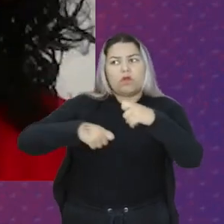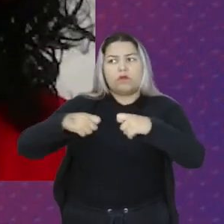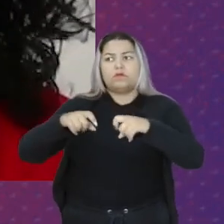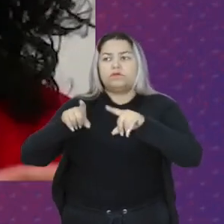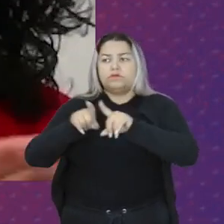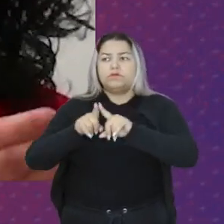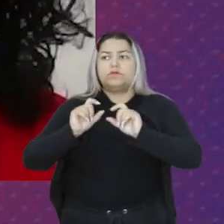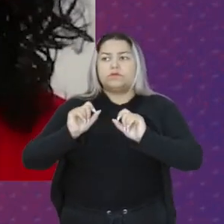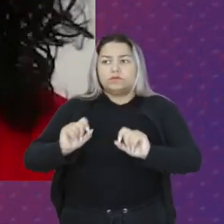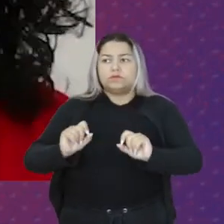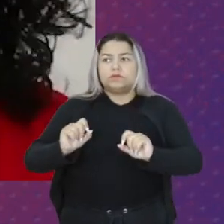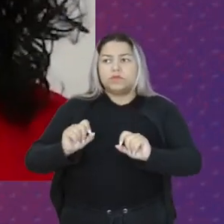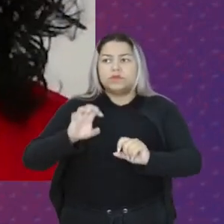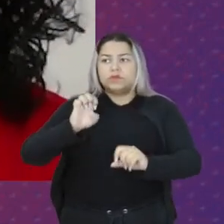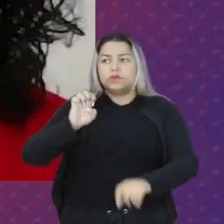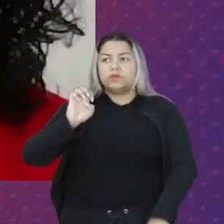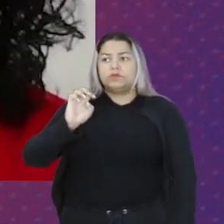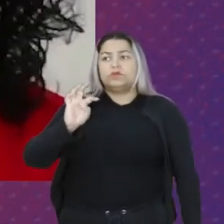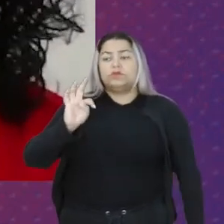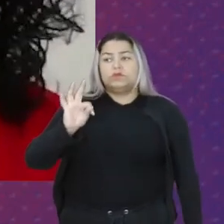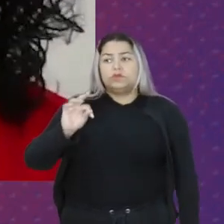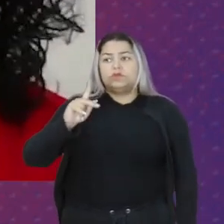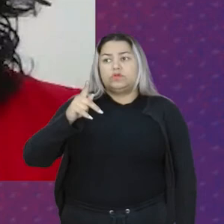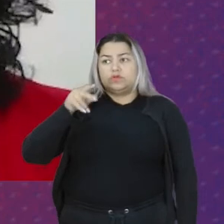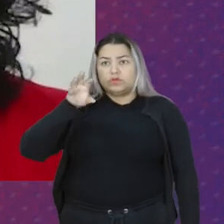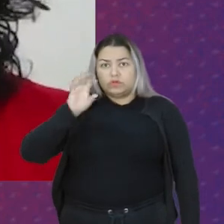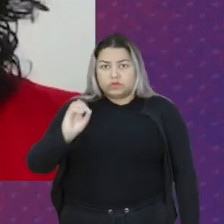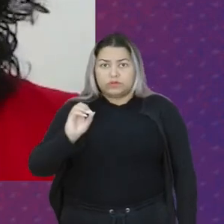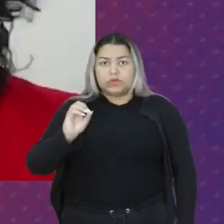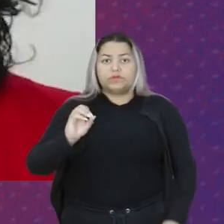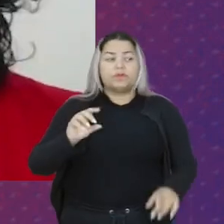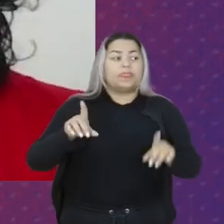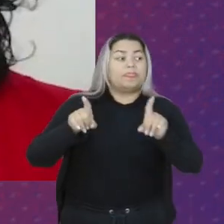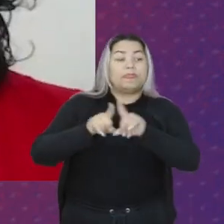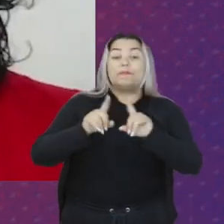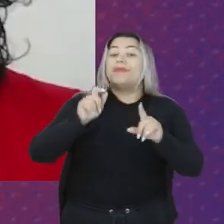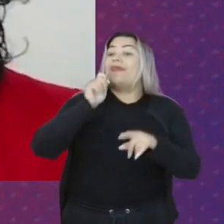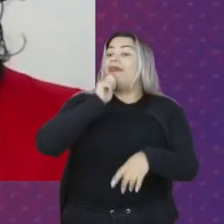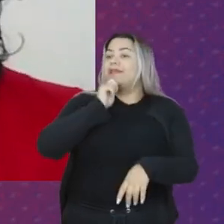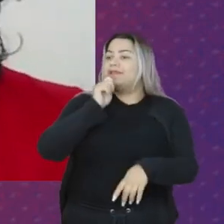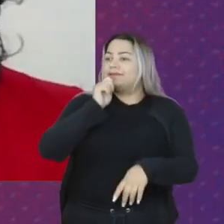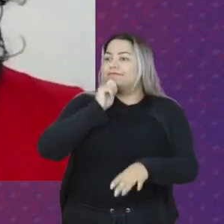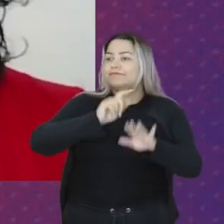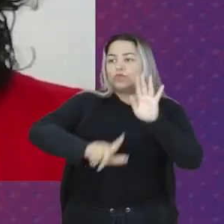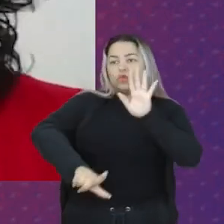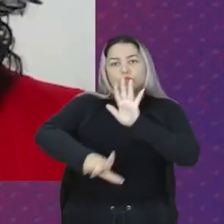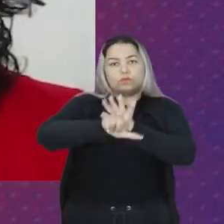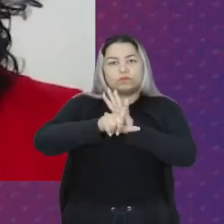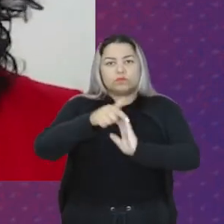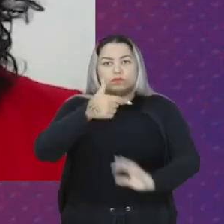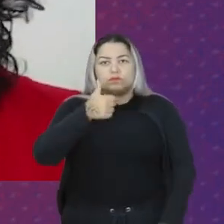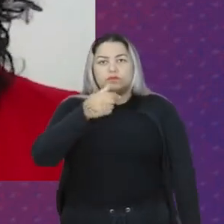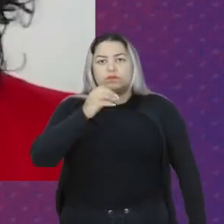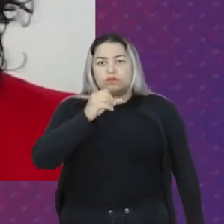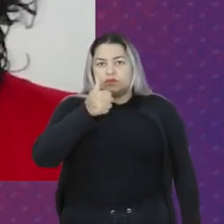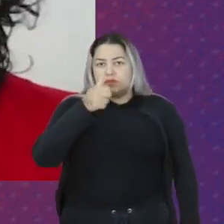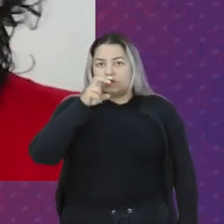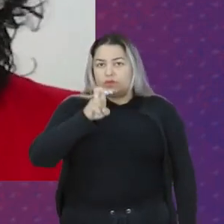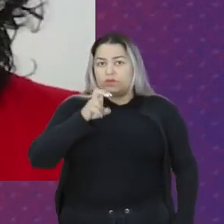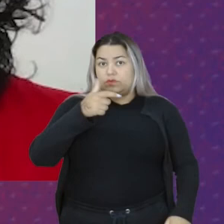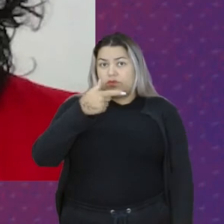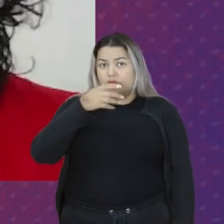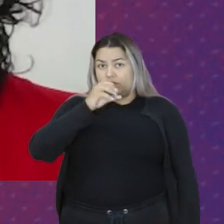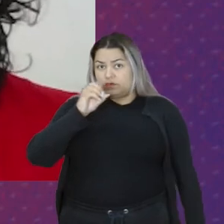é considerado estupro de vulnerável. E ainda, na Lei 12.015 de